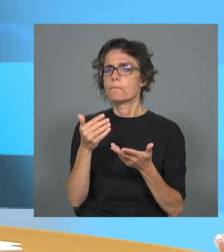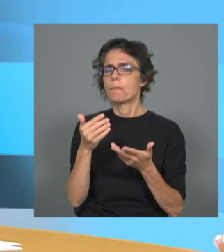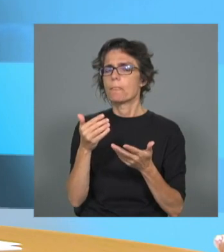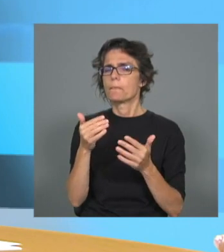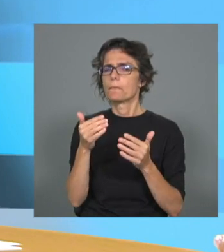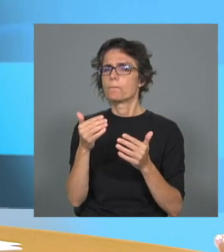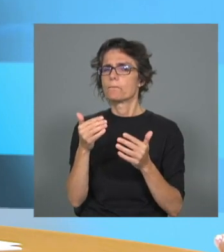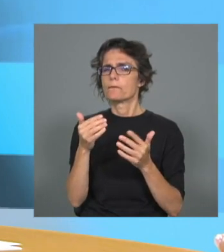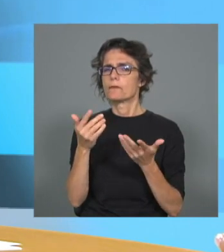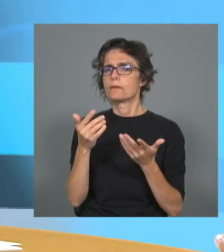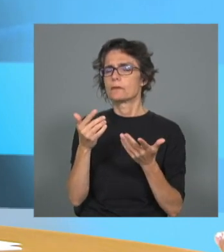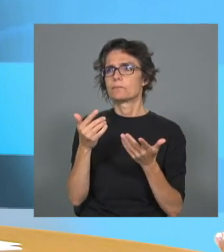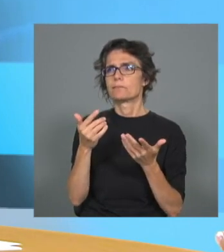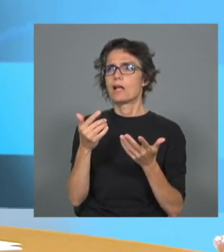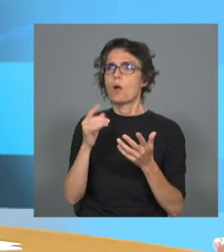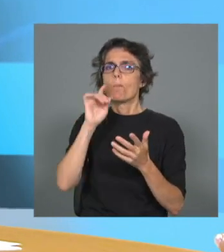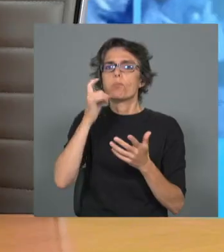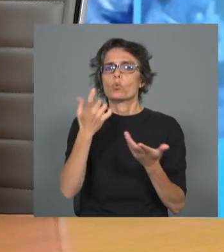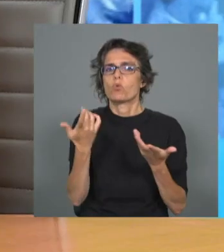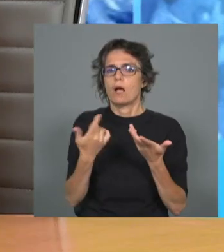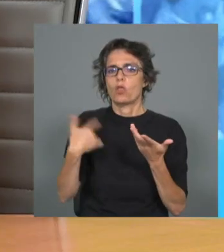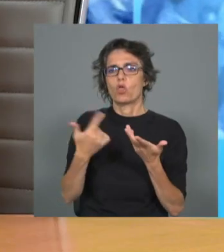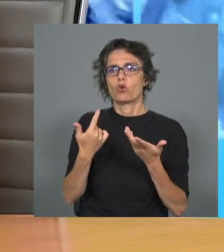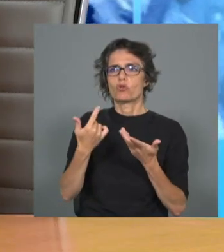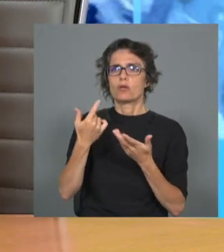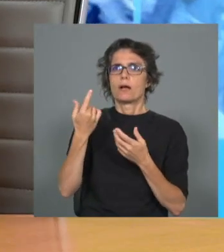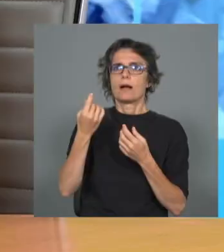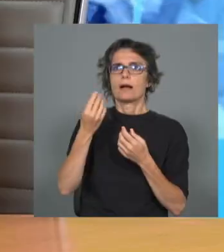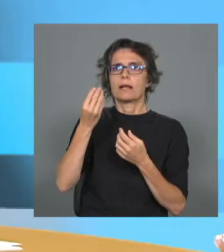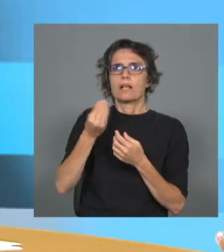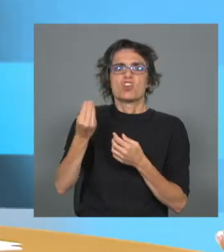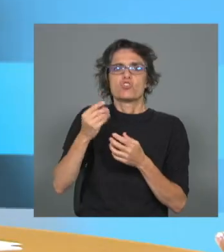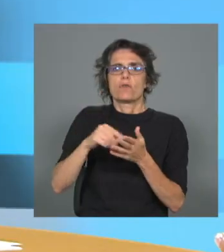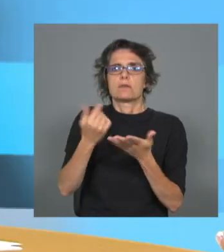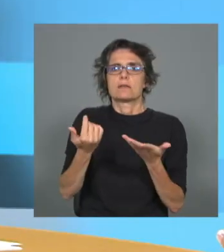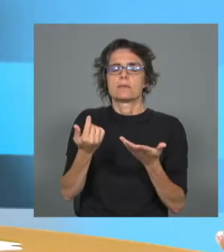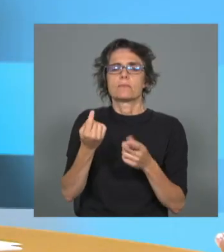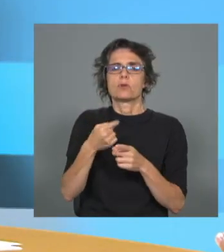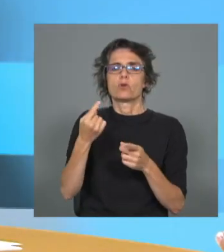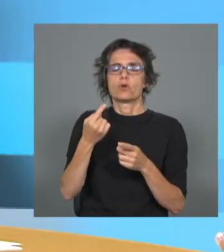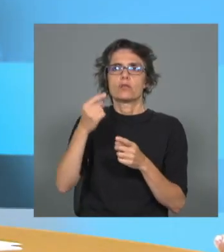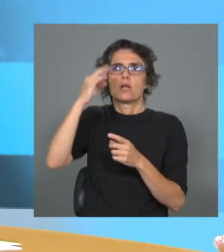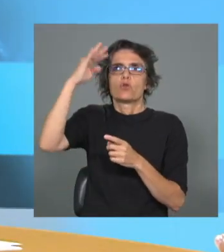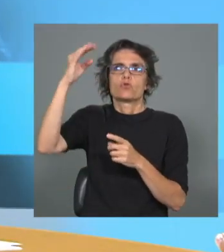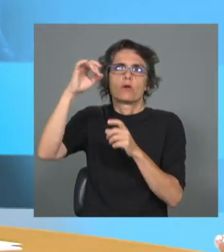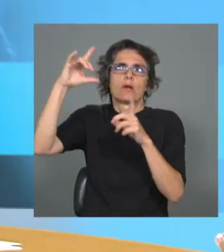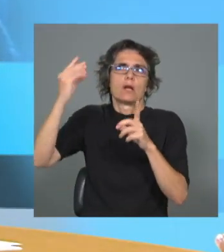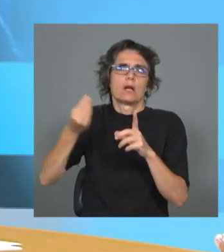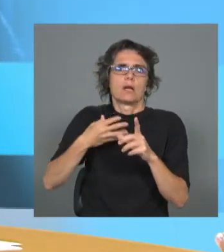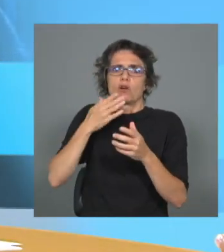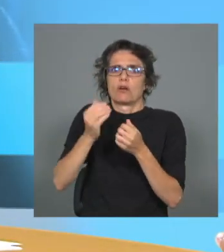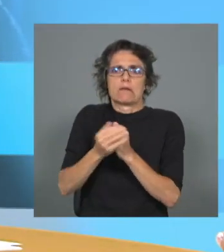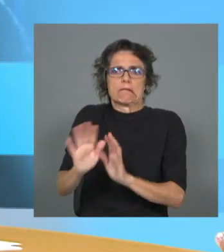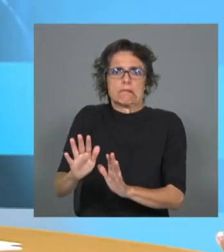tendência a deitar na juventude, não é? Das pessoas terem um medo grande e quererem travar o processo de